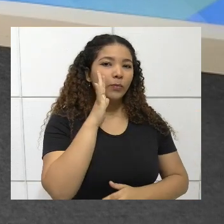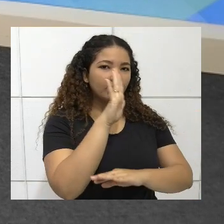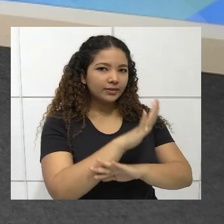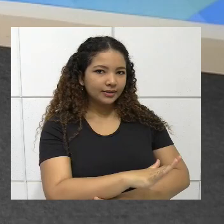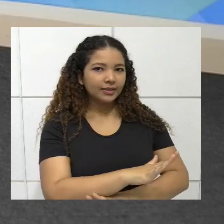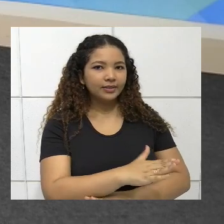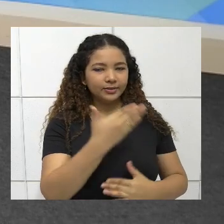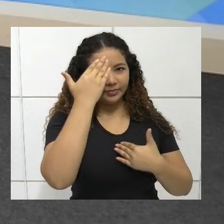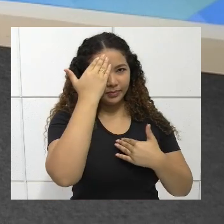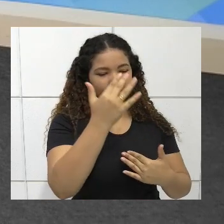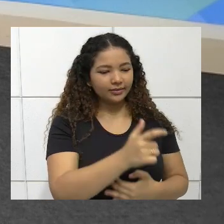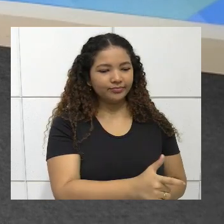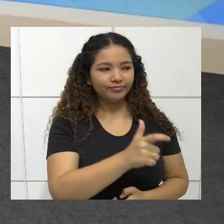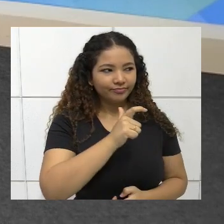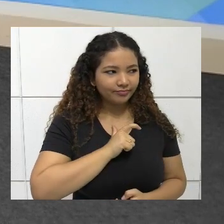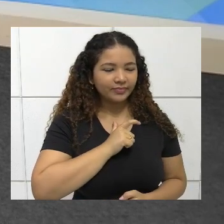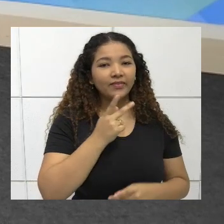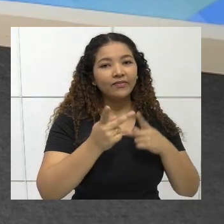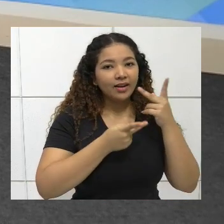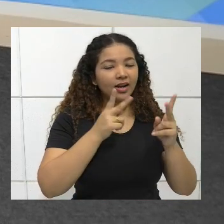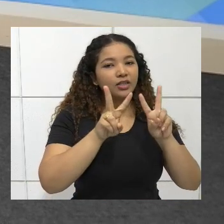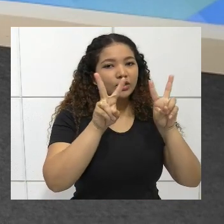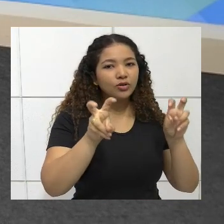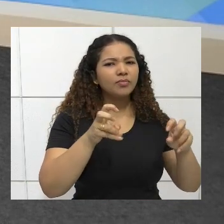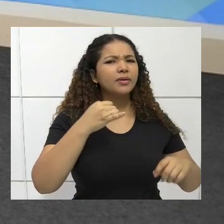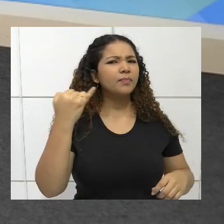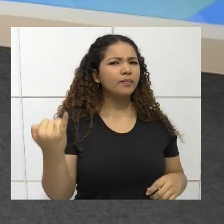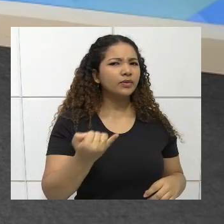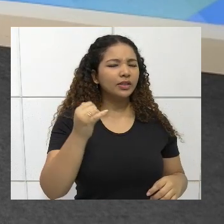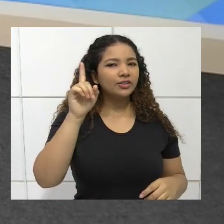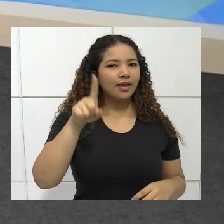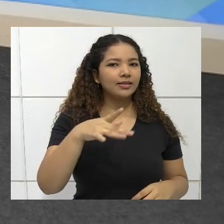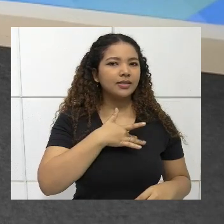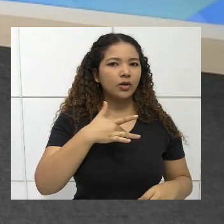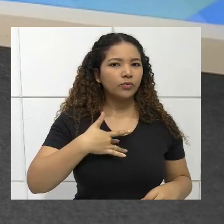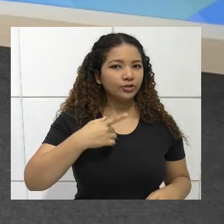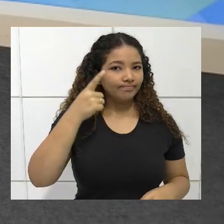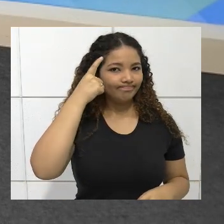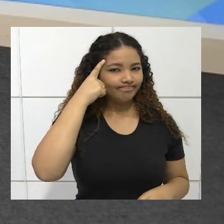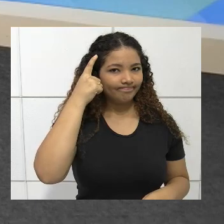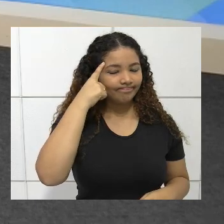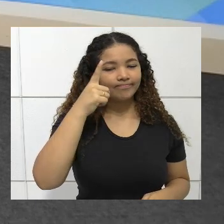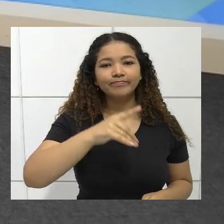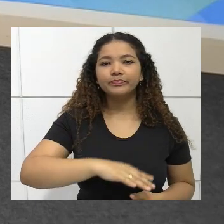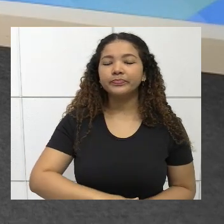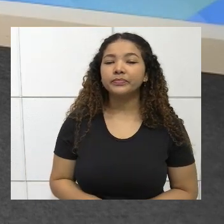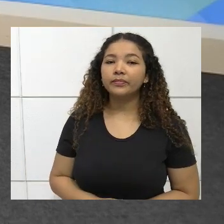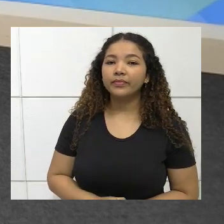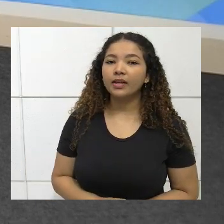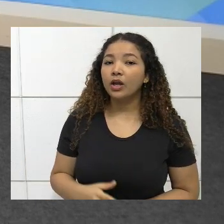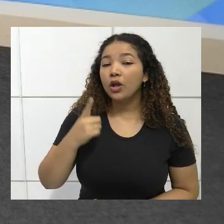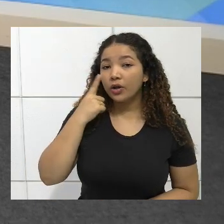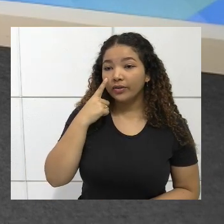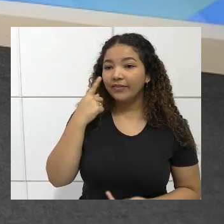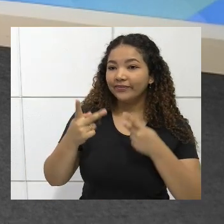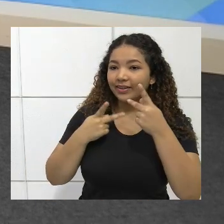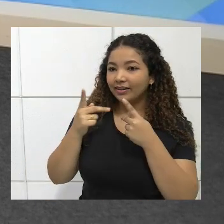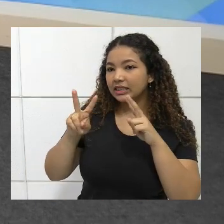pelo convite para estar falando desse assunto tão importante que é a saúde mental. E olha, nós tivemos aí